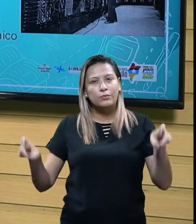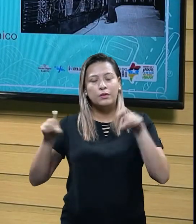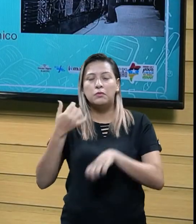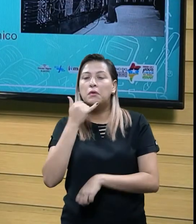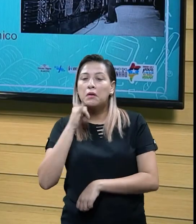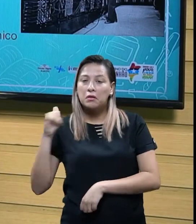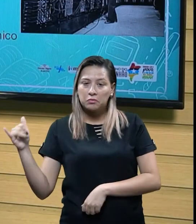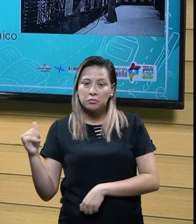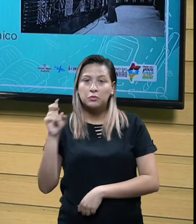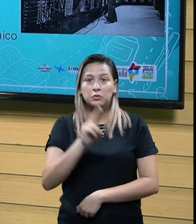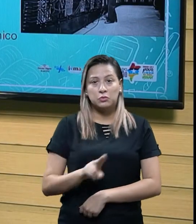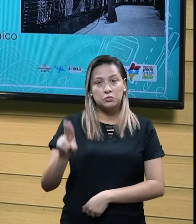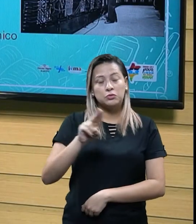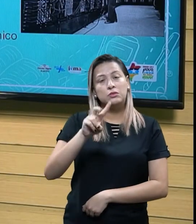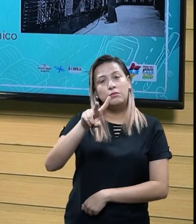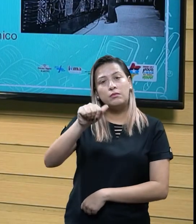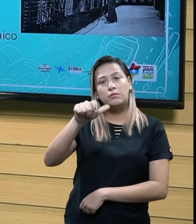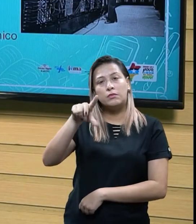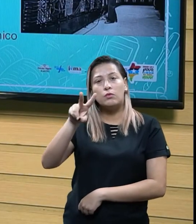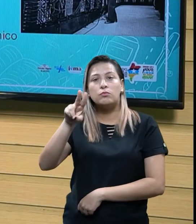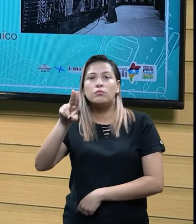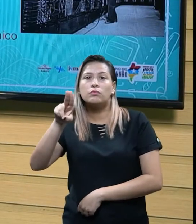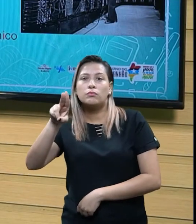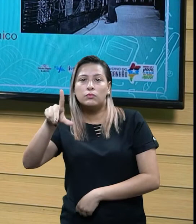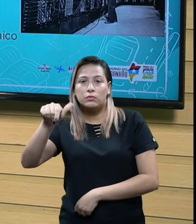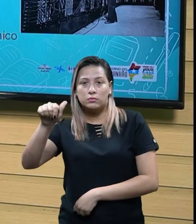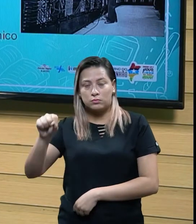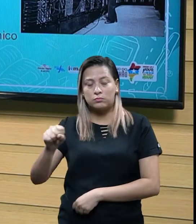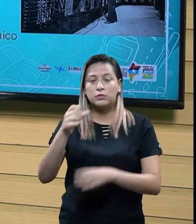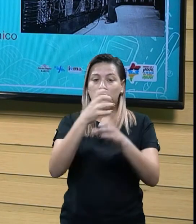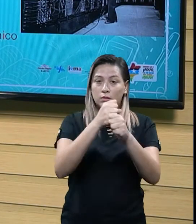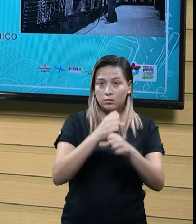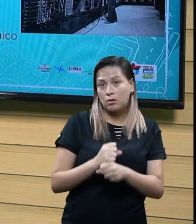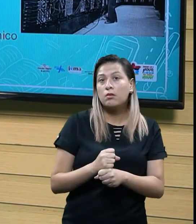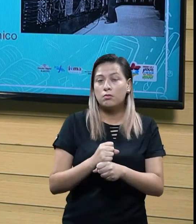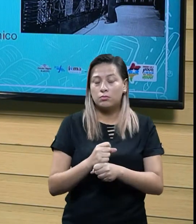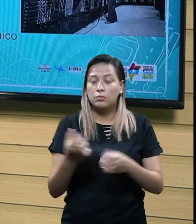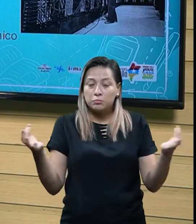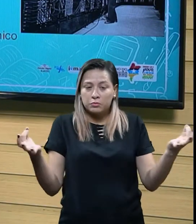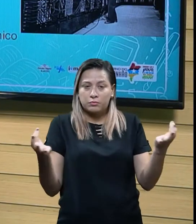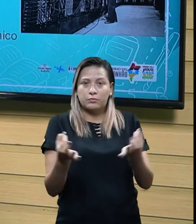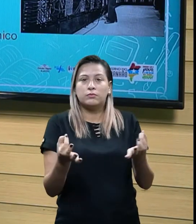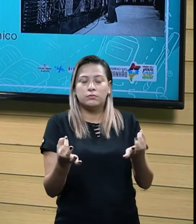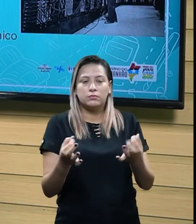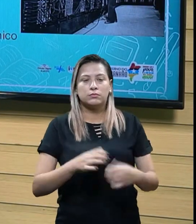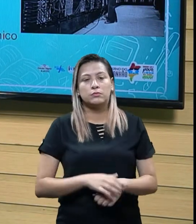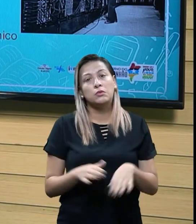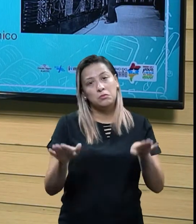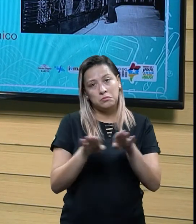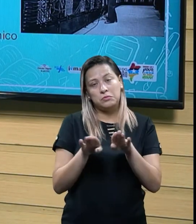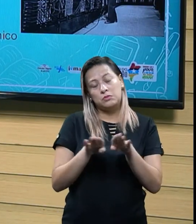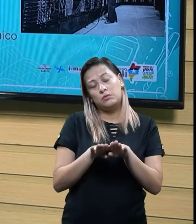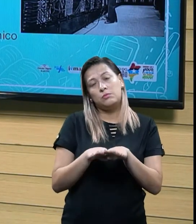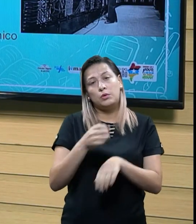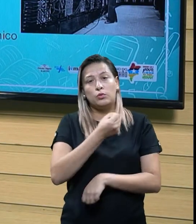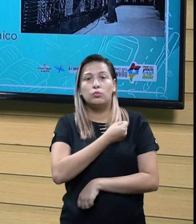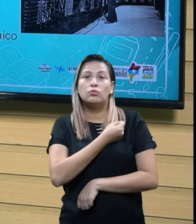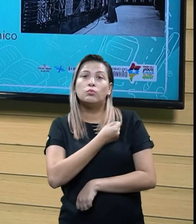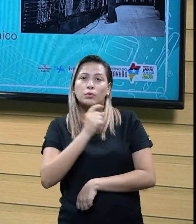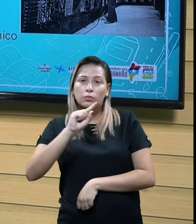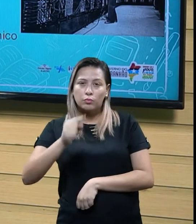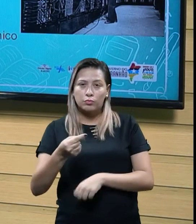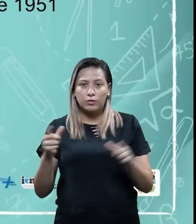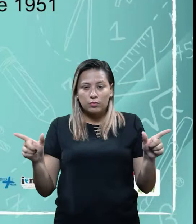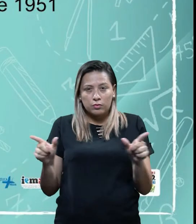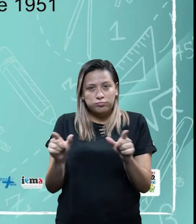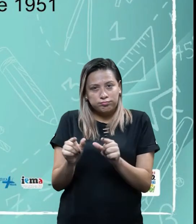realmente eletrônico, usava válvulas e ele fazia cálculos muito mais precisos e casas decimais menores